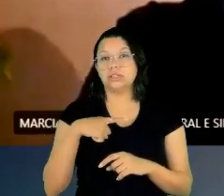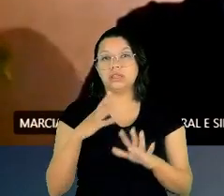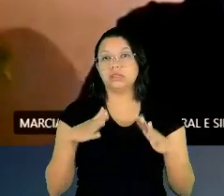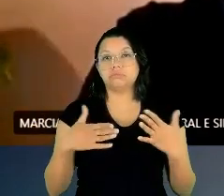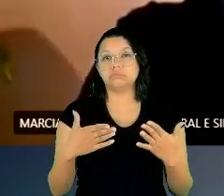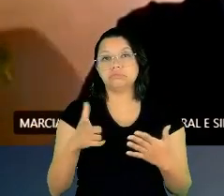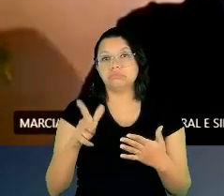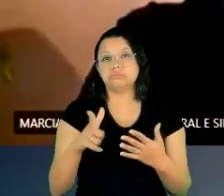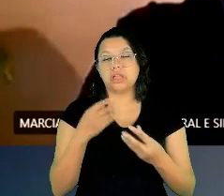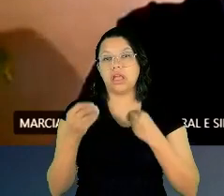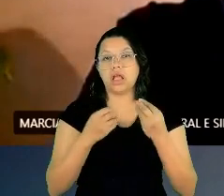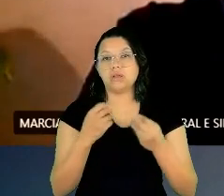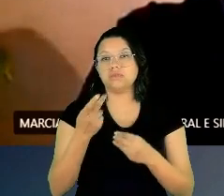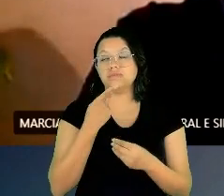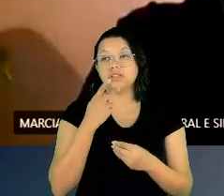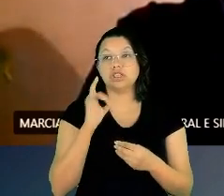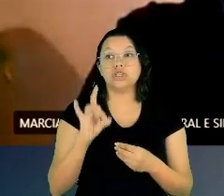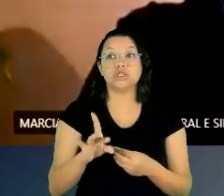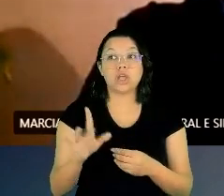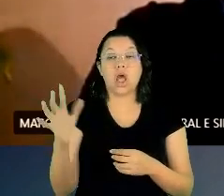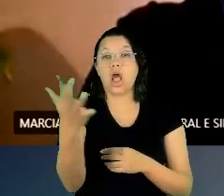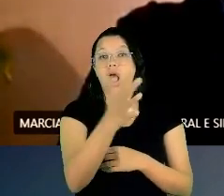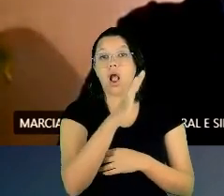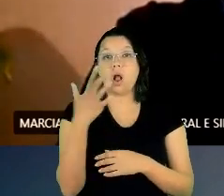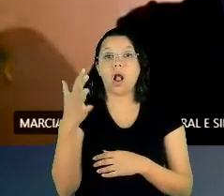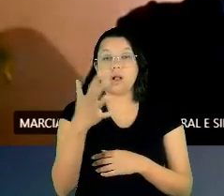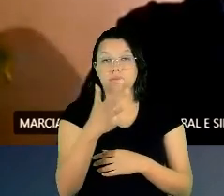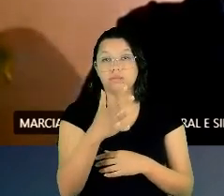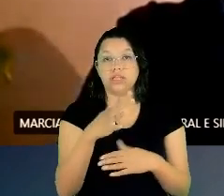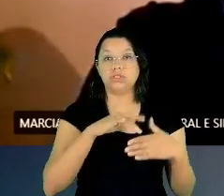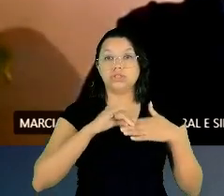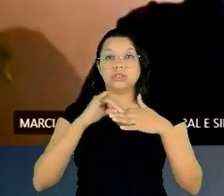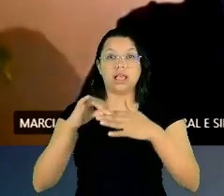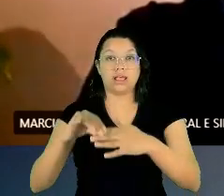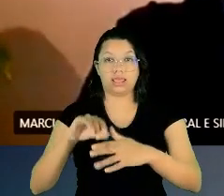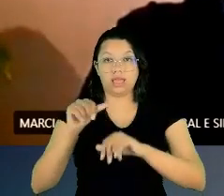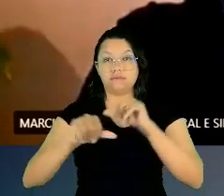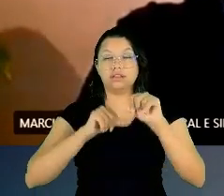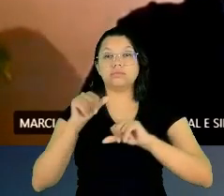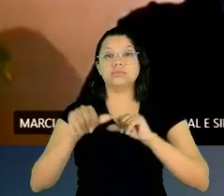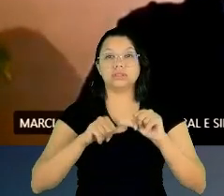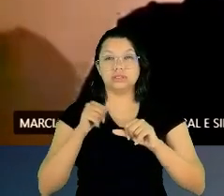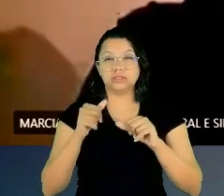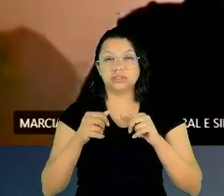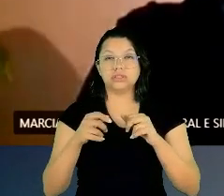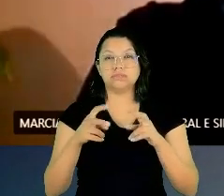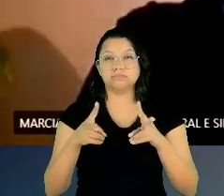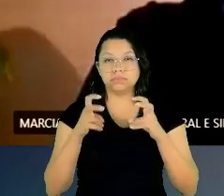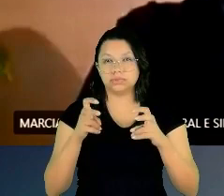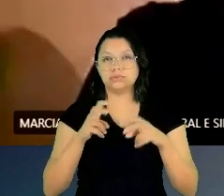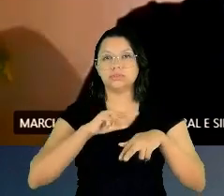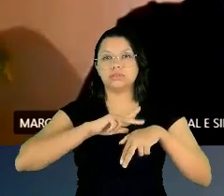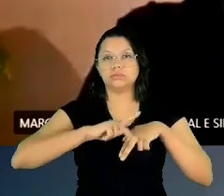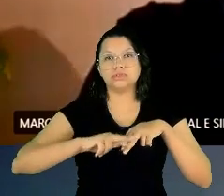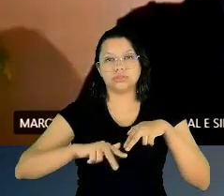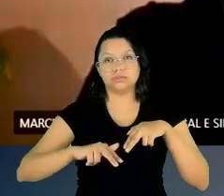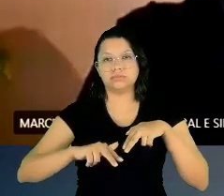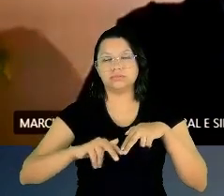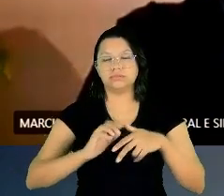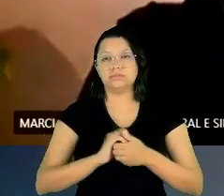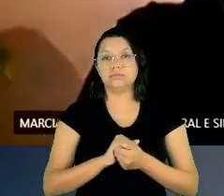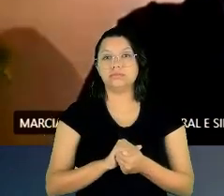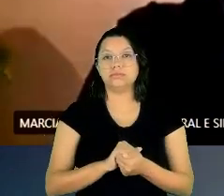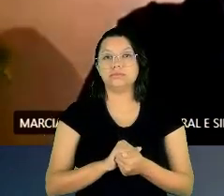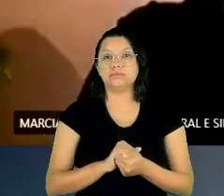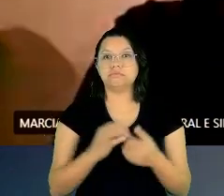que a gente tem, então não faz sentido dizer que é só o ambiente que leva a mudanças de identidade de